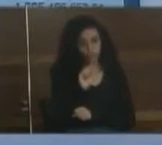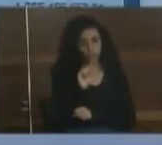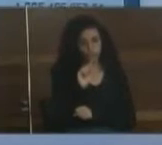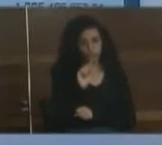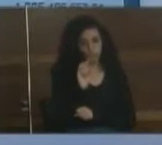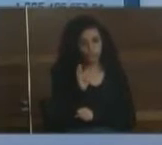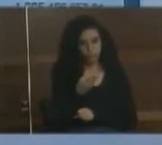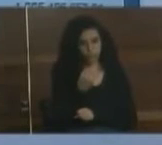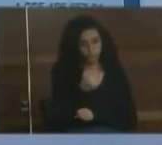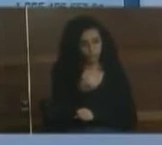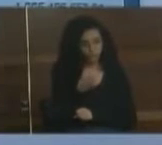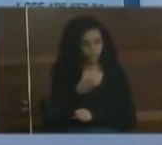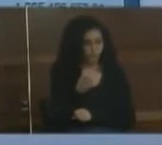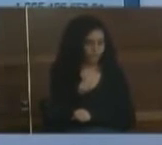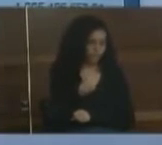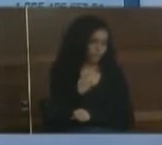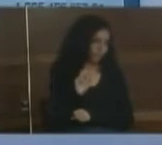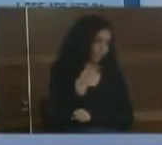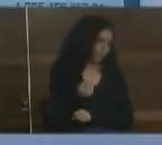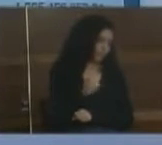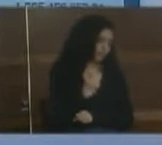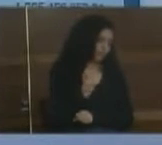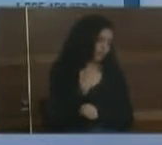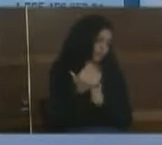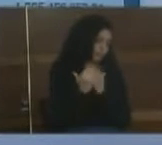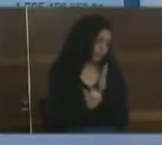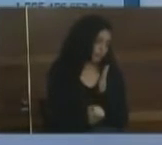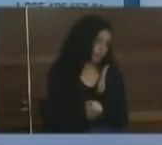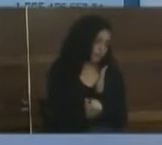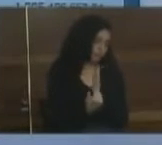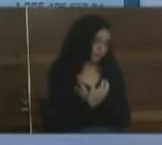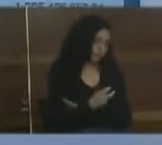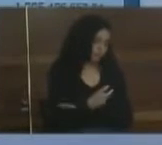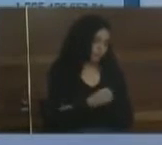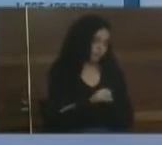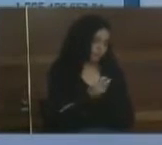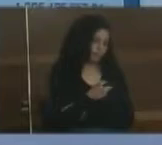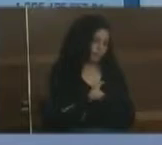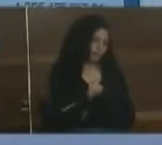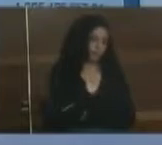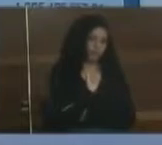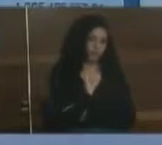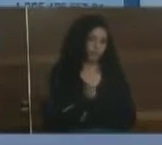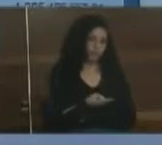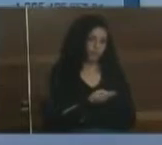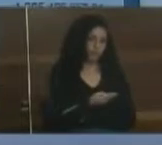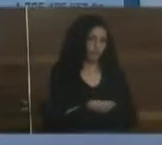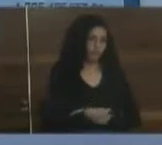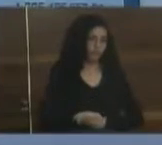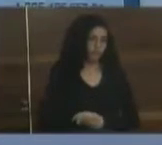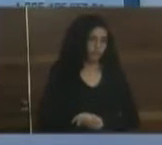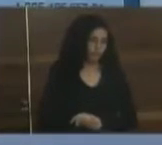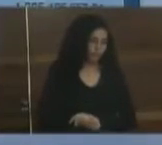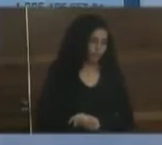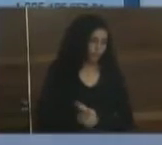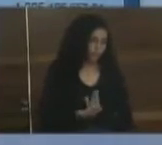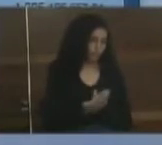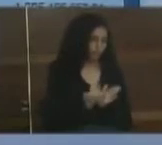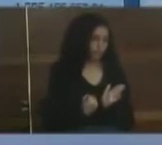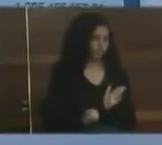milhões 135 mil reais a menor de 95 milhões seiscentos e e aí a